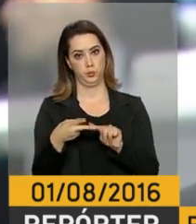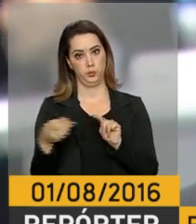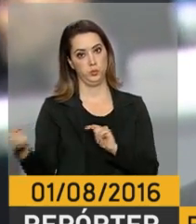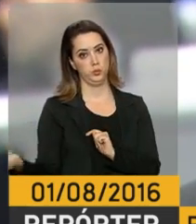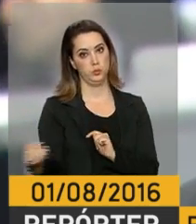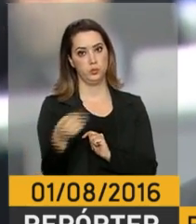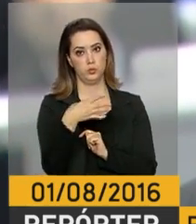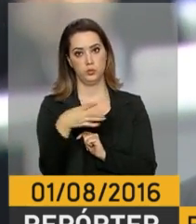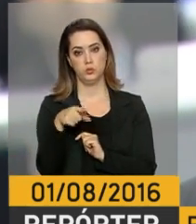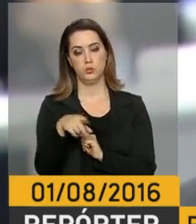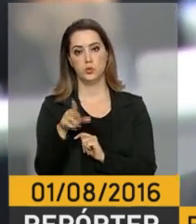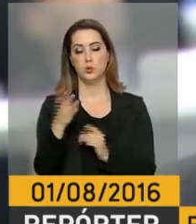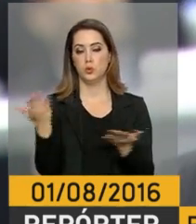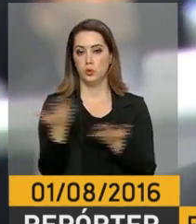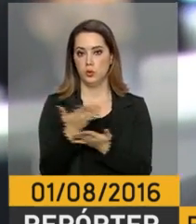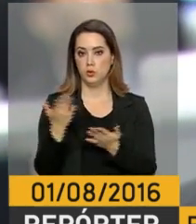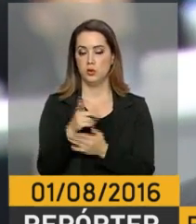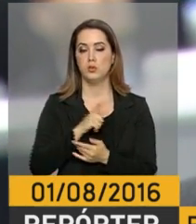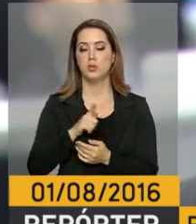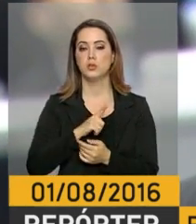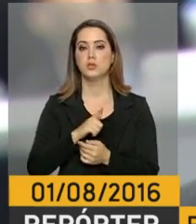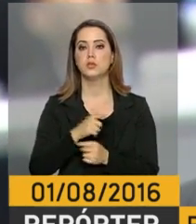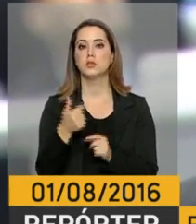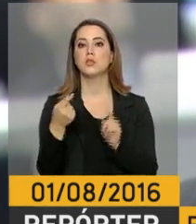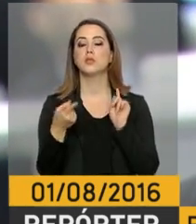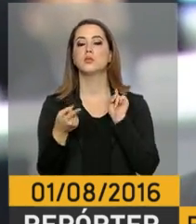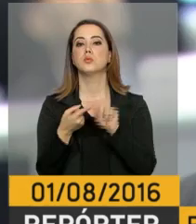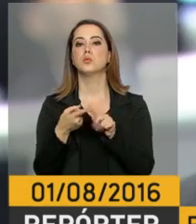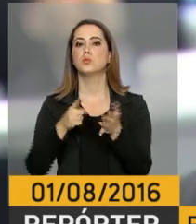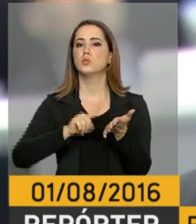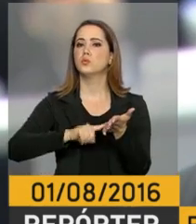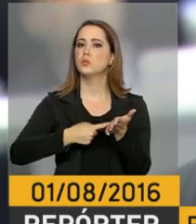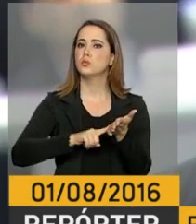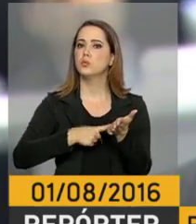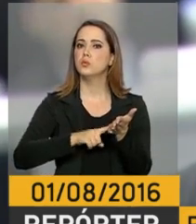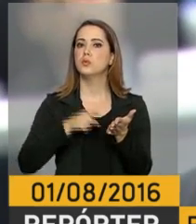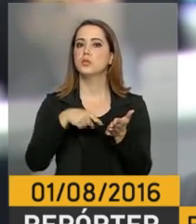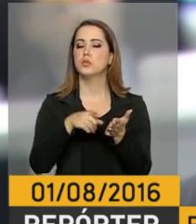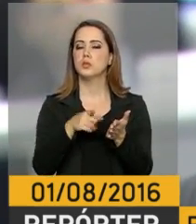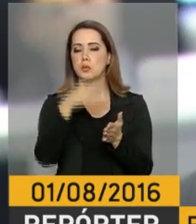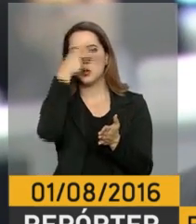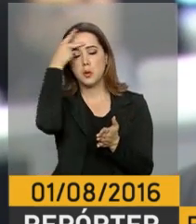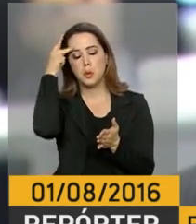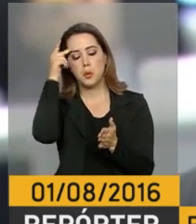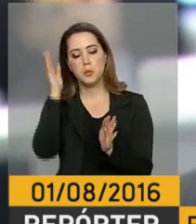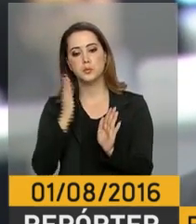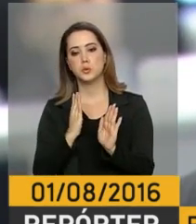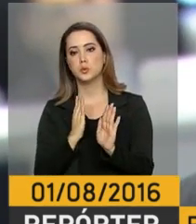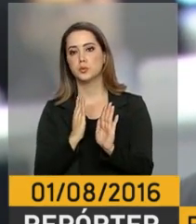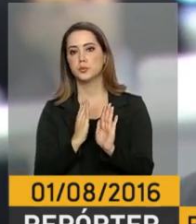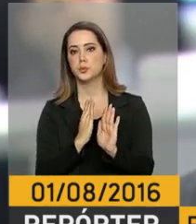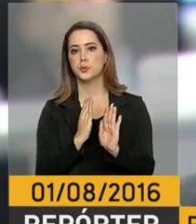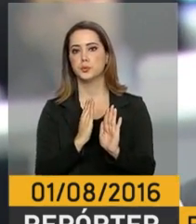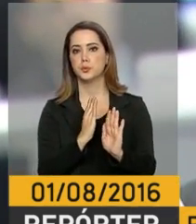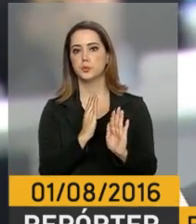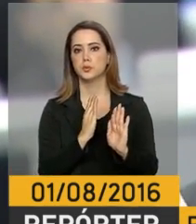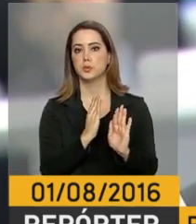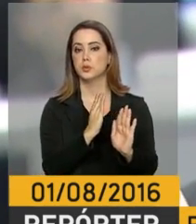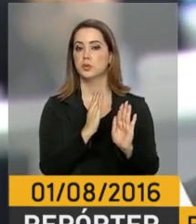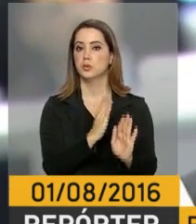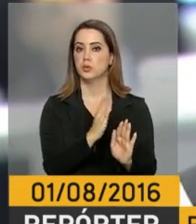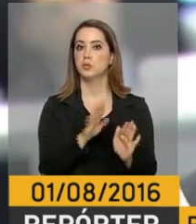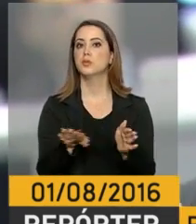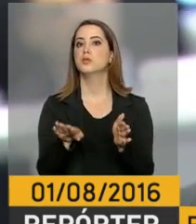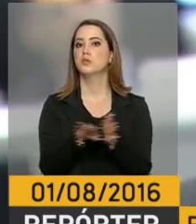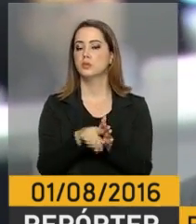sistema de controle pela digital se faz quando a pessoa está na fila já. Então ela está na fila, aguardando a checagem da